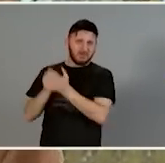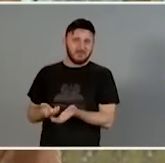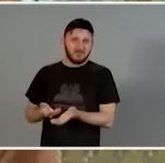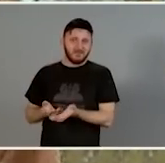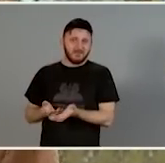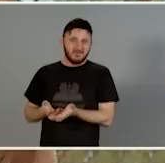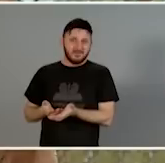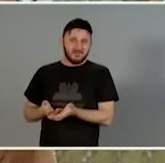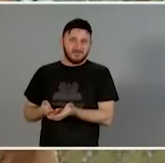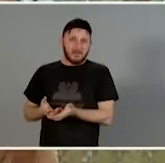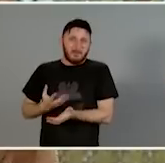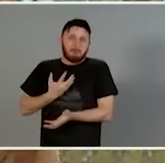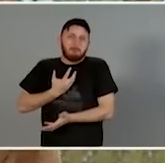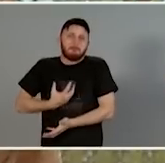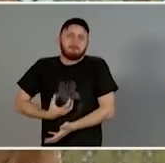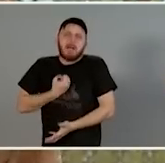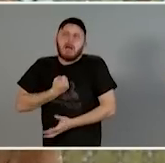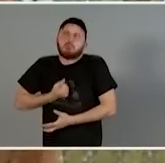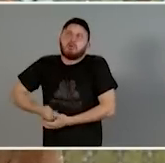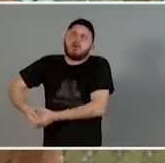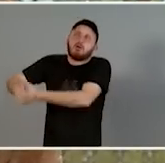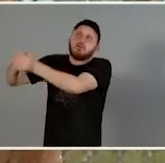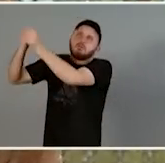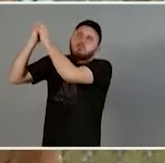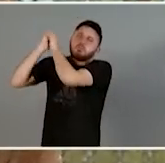de mágoa nos meus ombros.